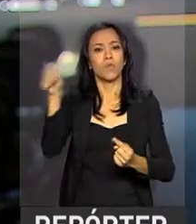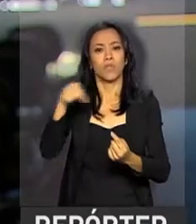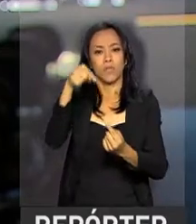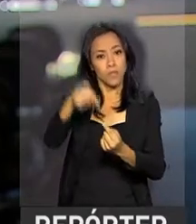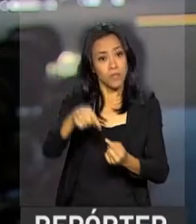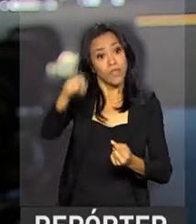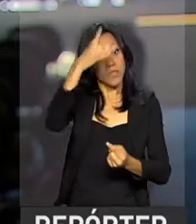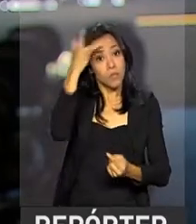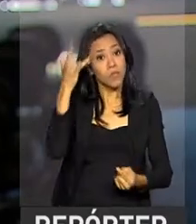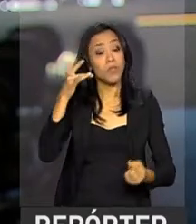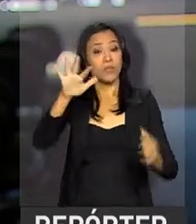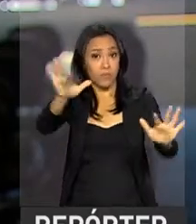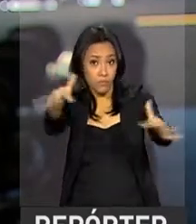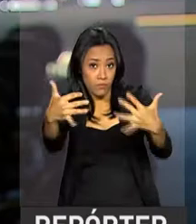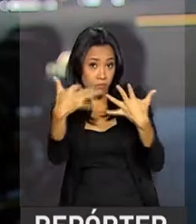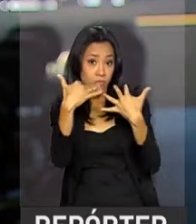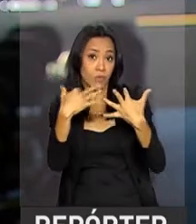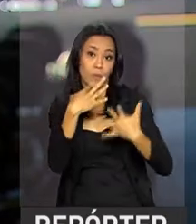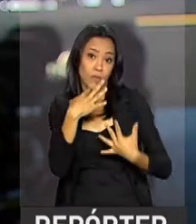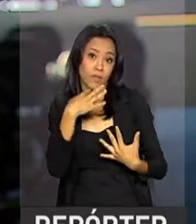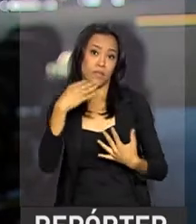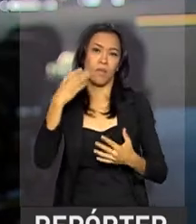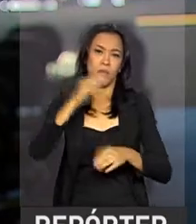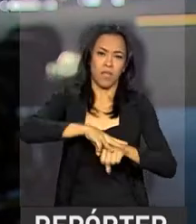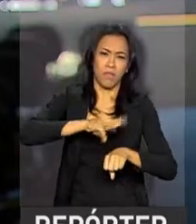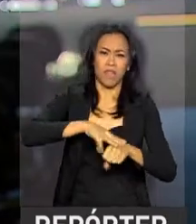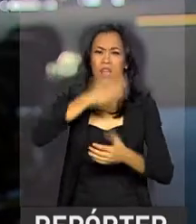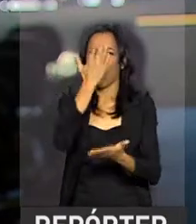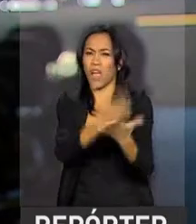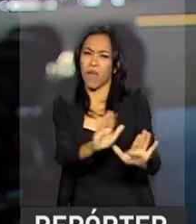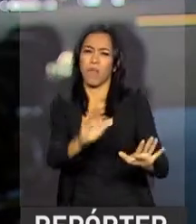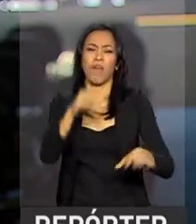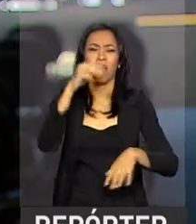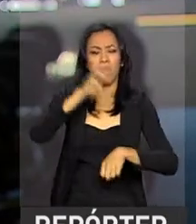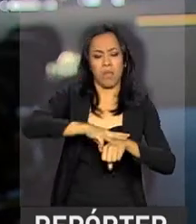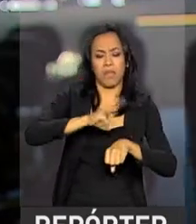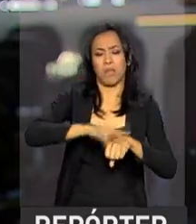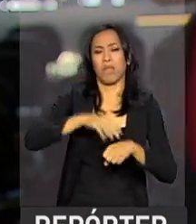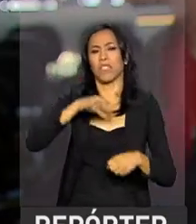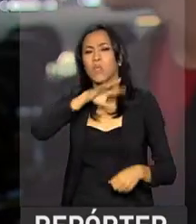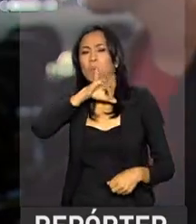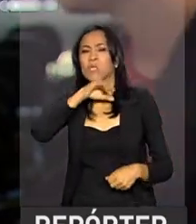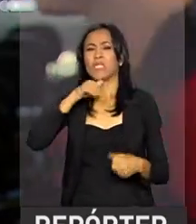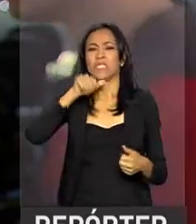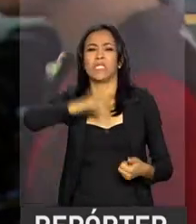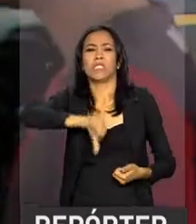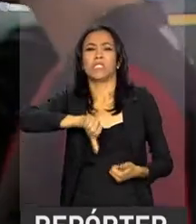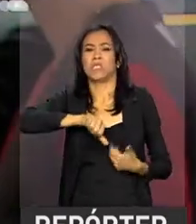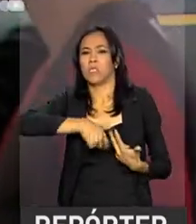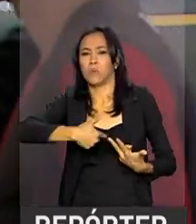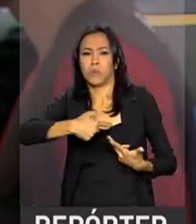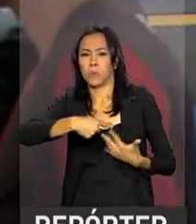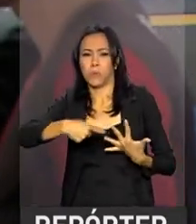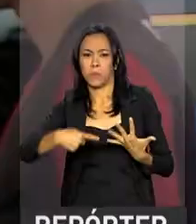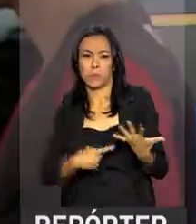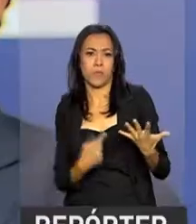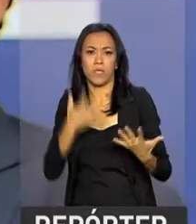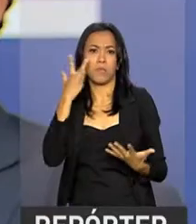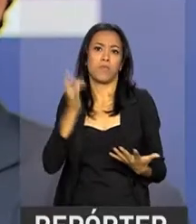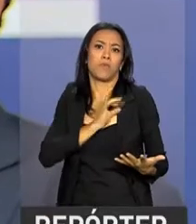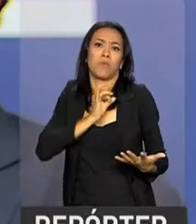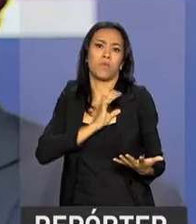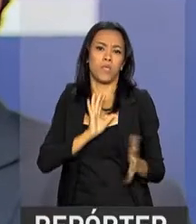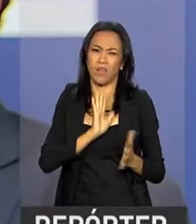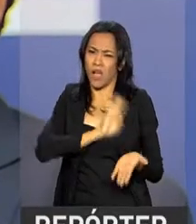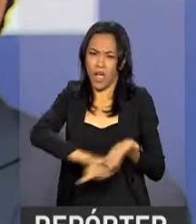matemática da sociedade pra acabar com essa imagem que a matemática é um bicho papão é e tudo isso que faz com que as pessoas tenham medo o